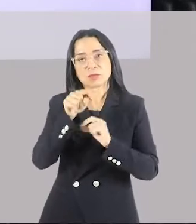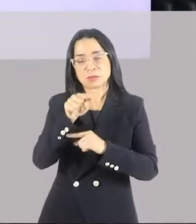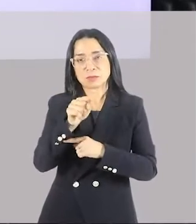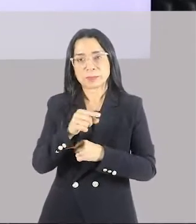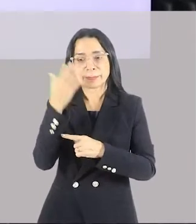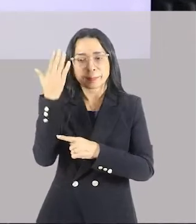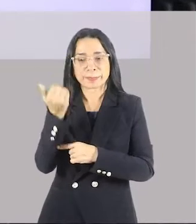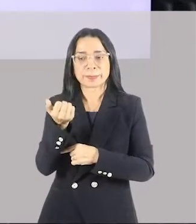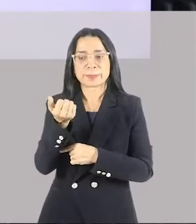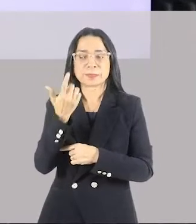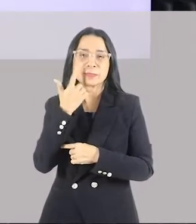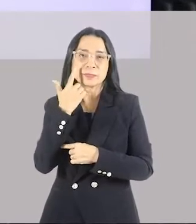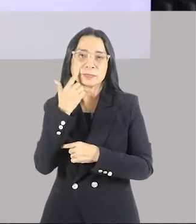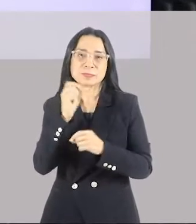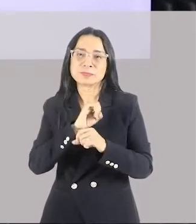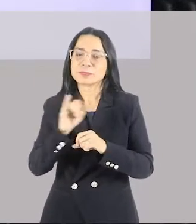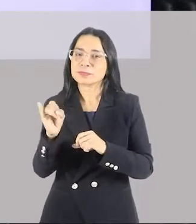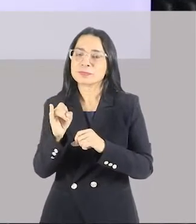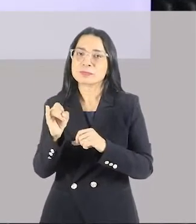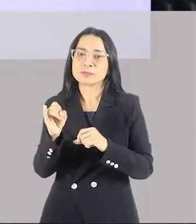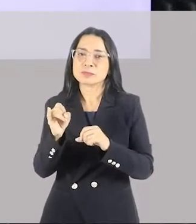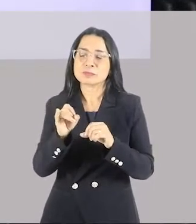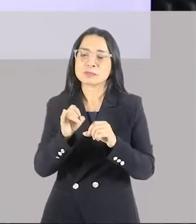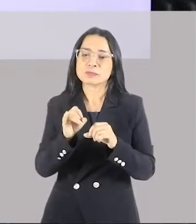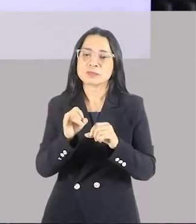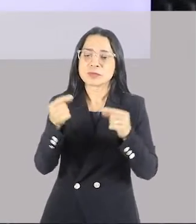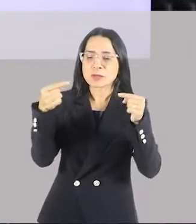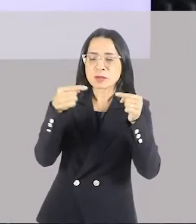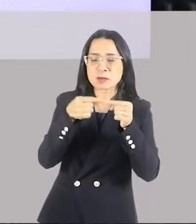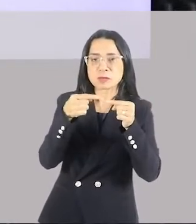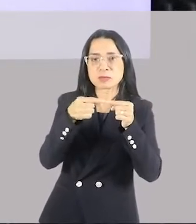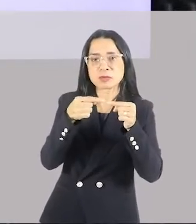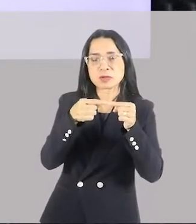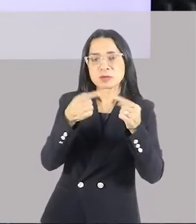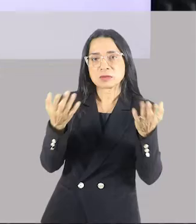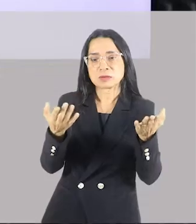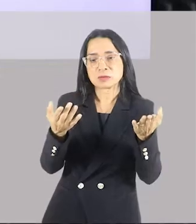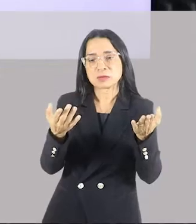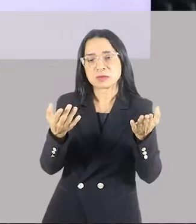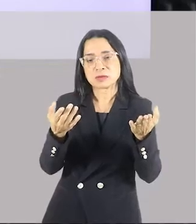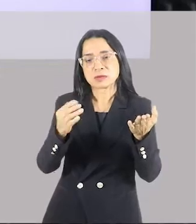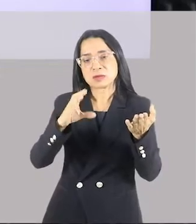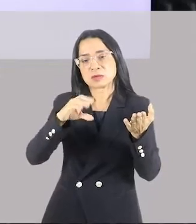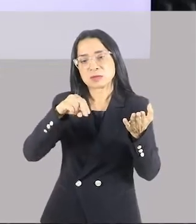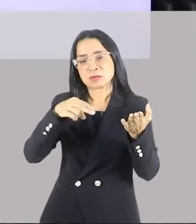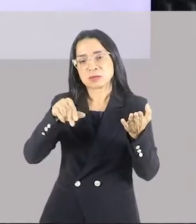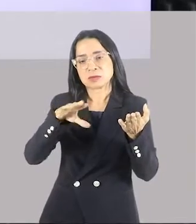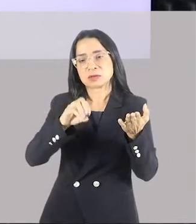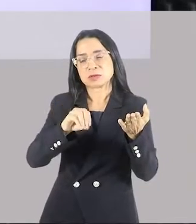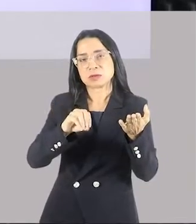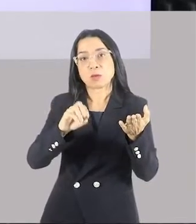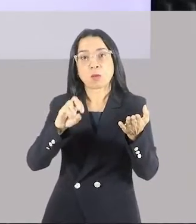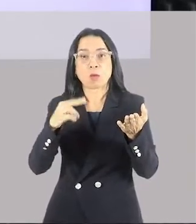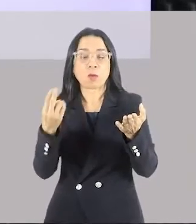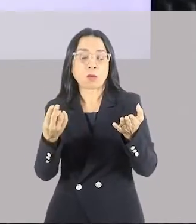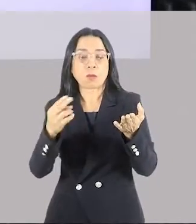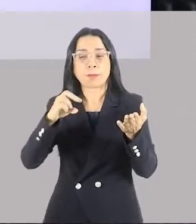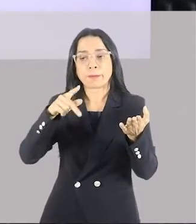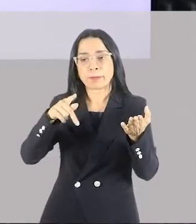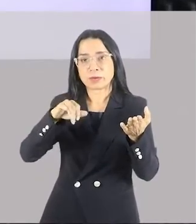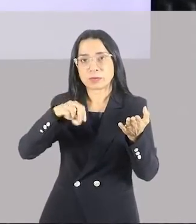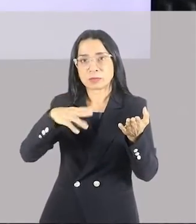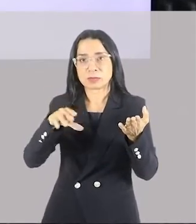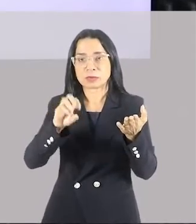identifique se está adequadamente enquadrado no caso da concessão ou no caso da